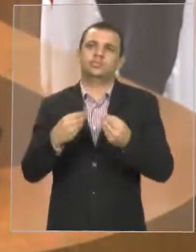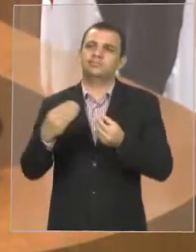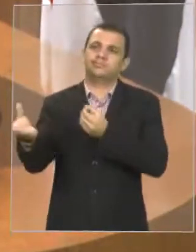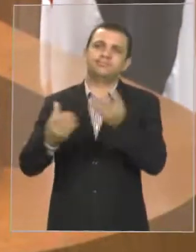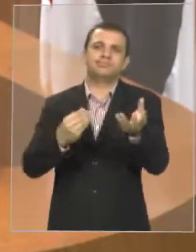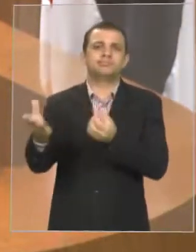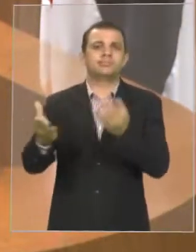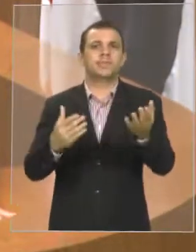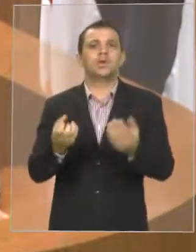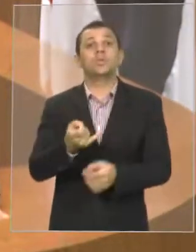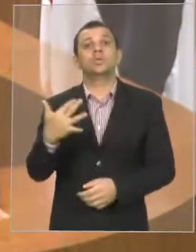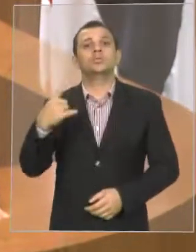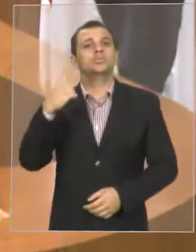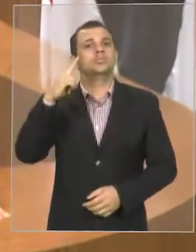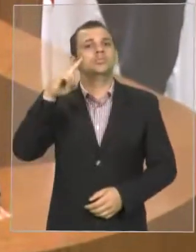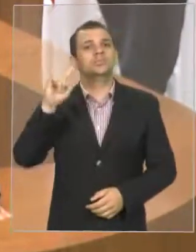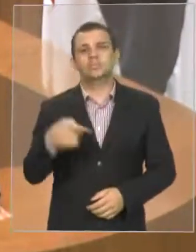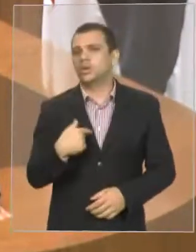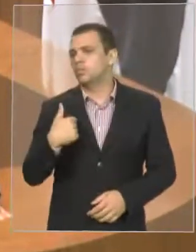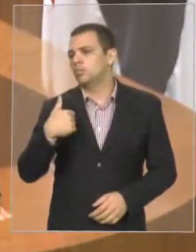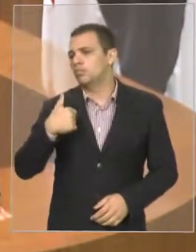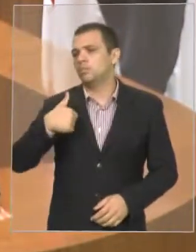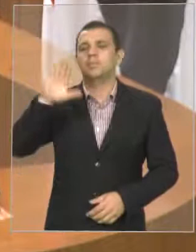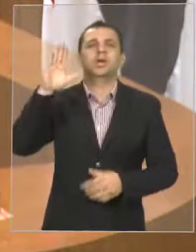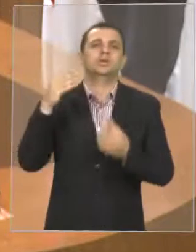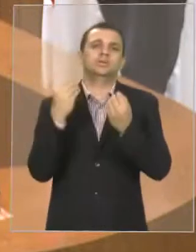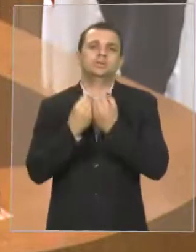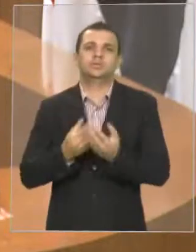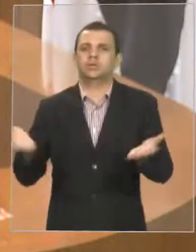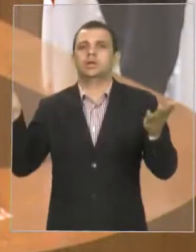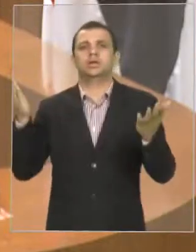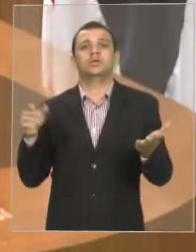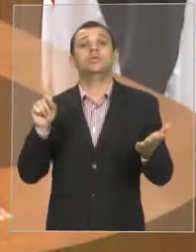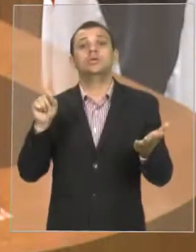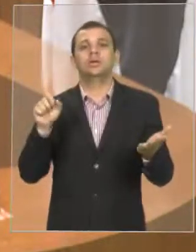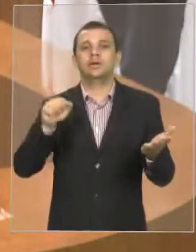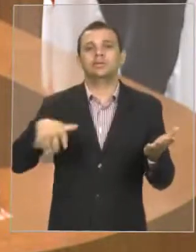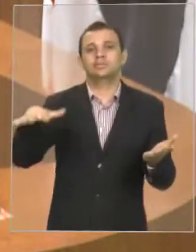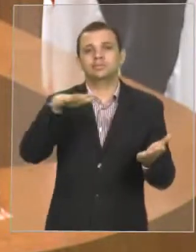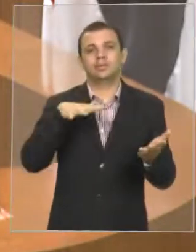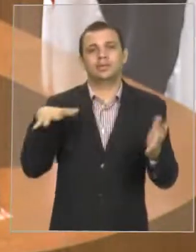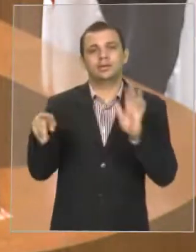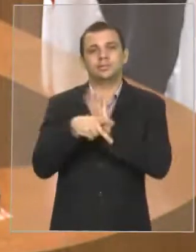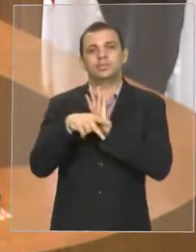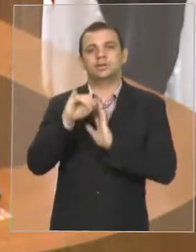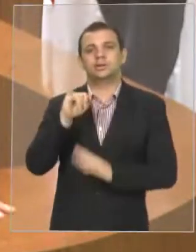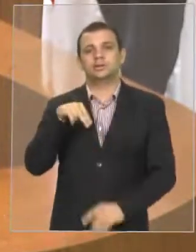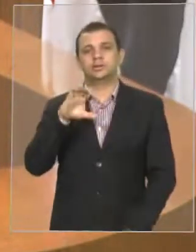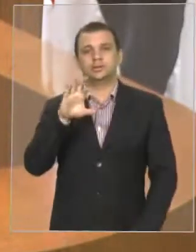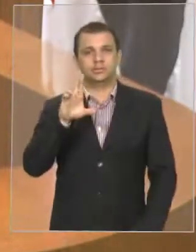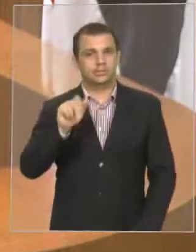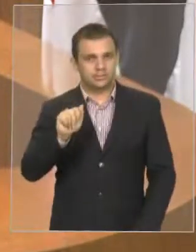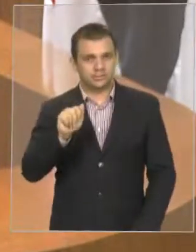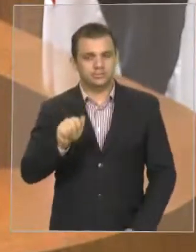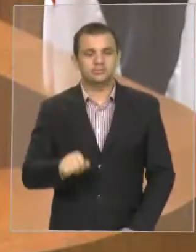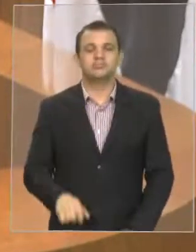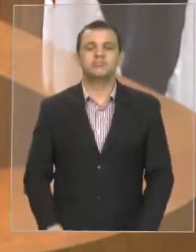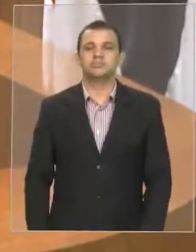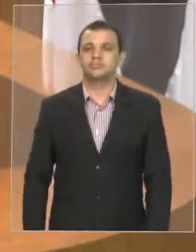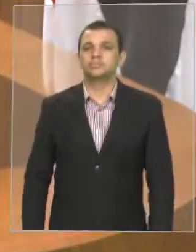terra definitivas de áreas de assentamento do INCRA. Ou seja, são mais de